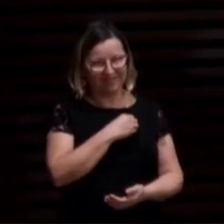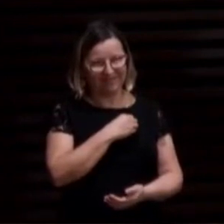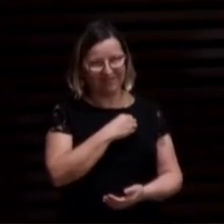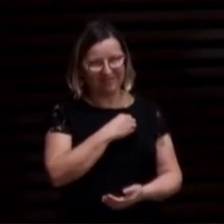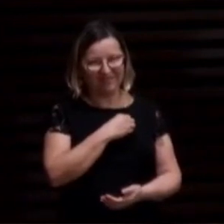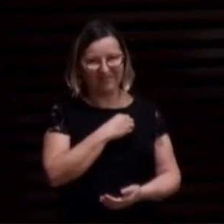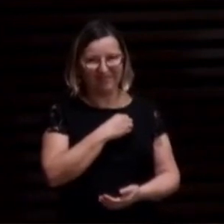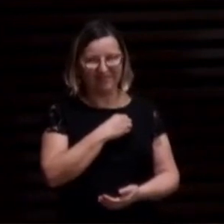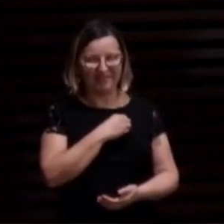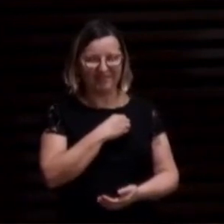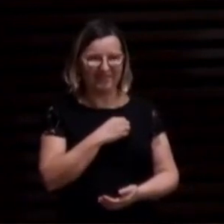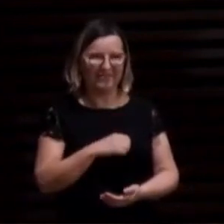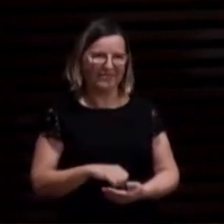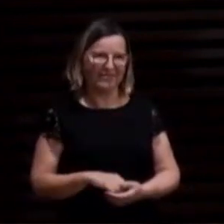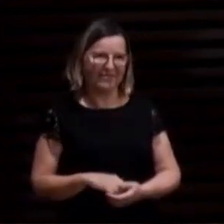Se